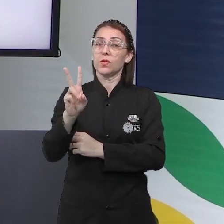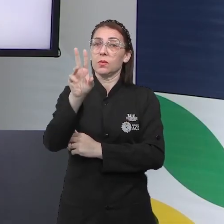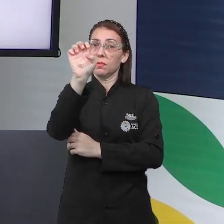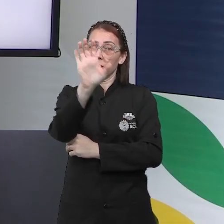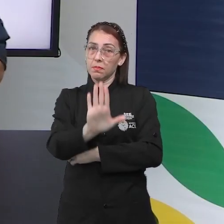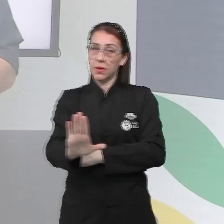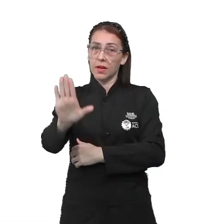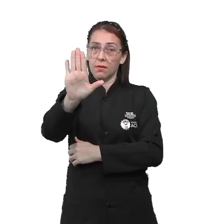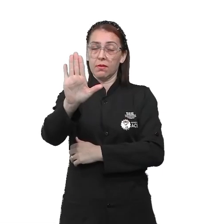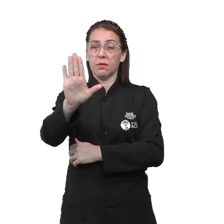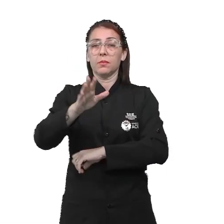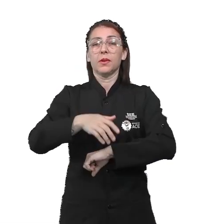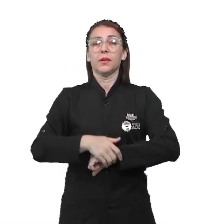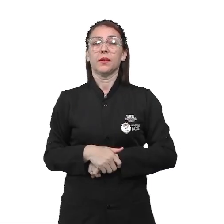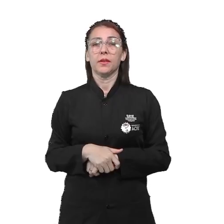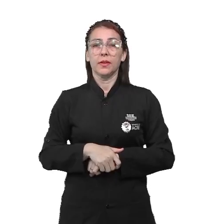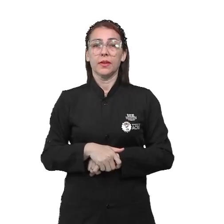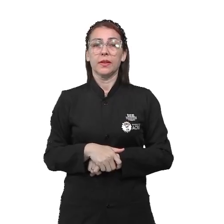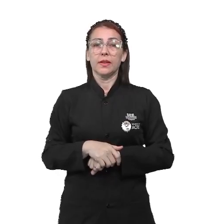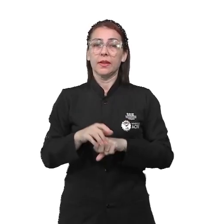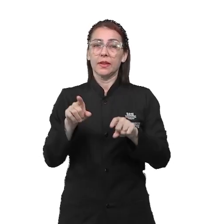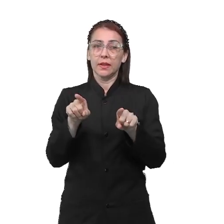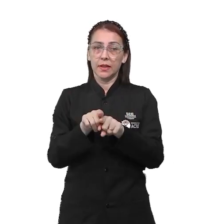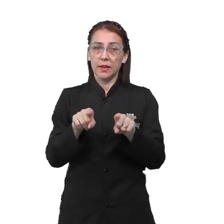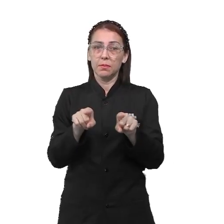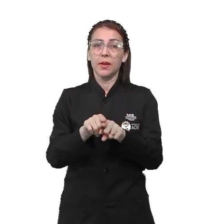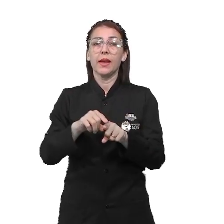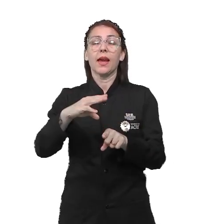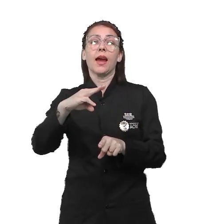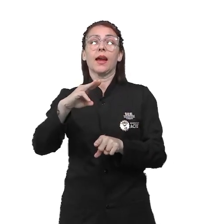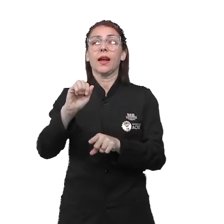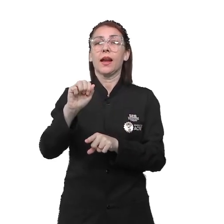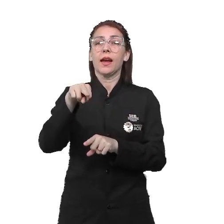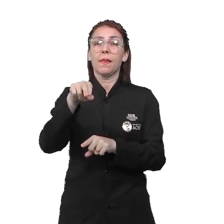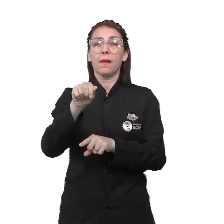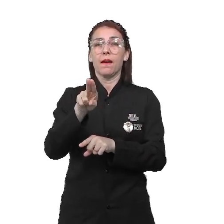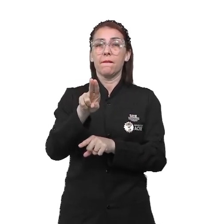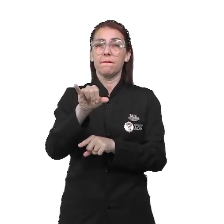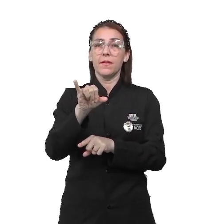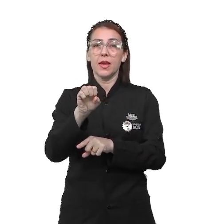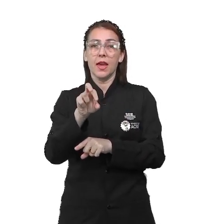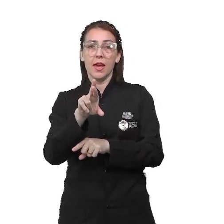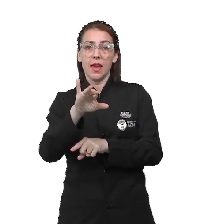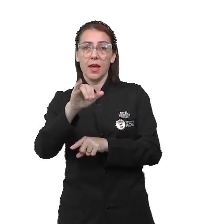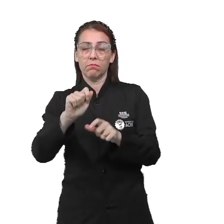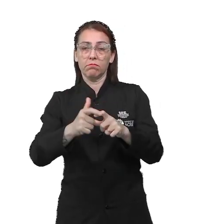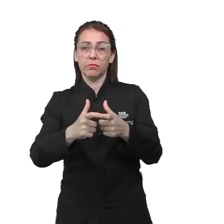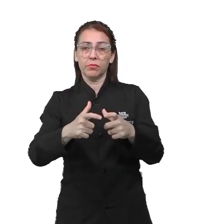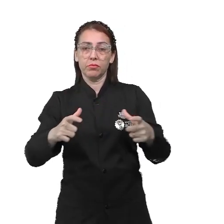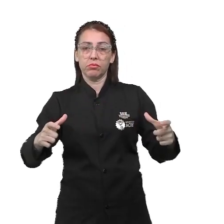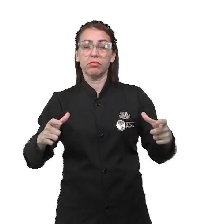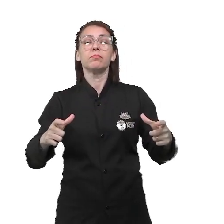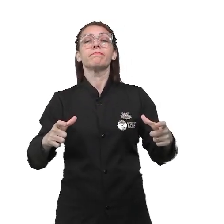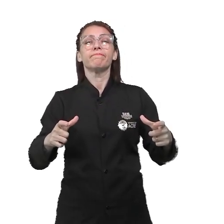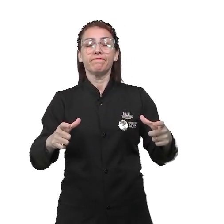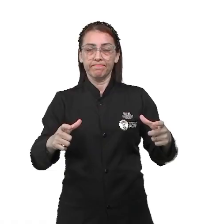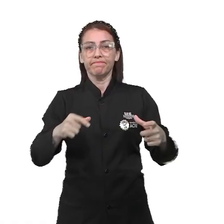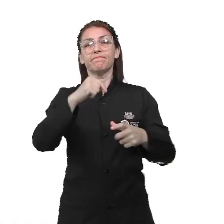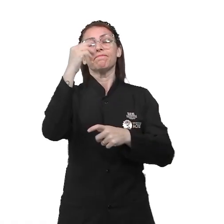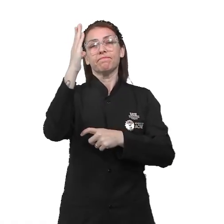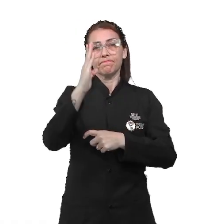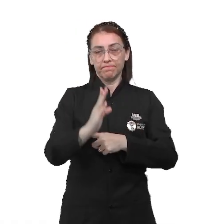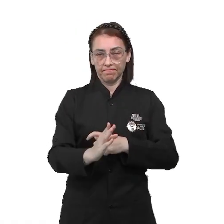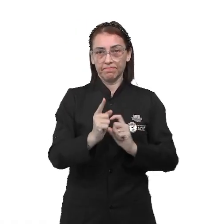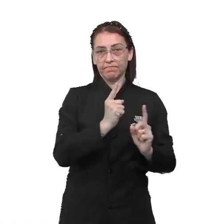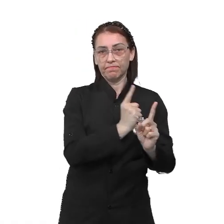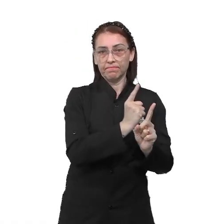europeu. A lavoura canavieira, pessoal, ela se expandiu muito por aqui. O Brasil